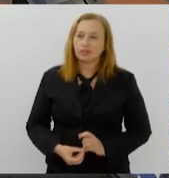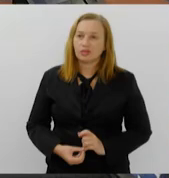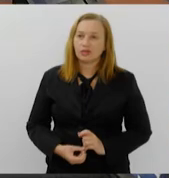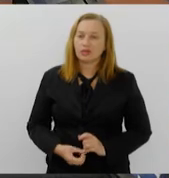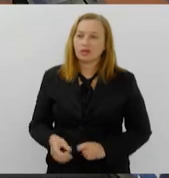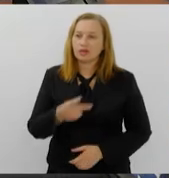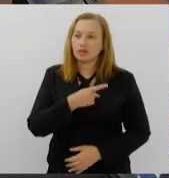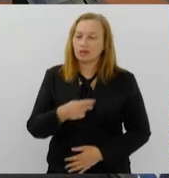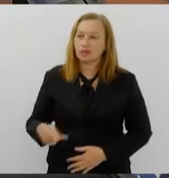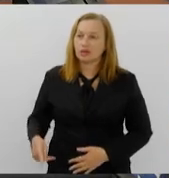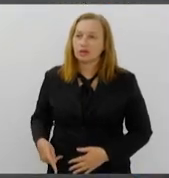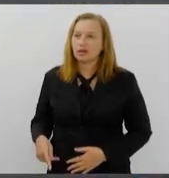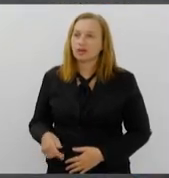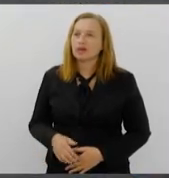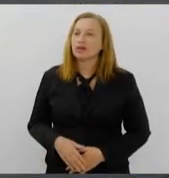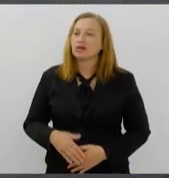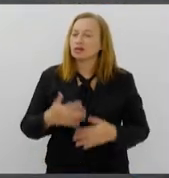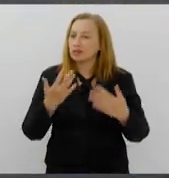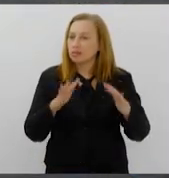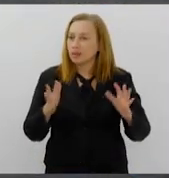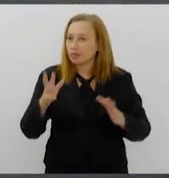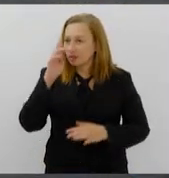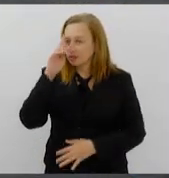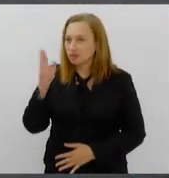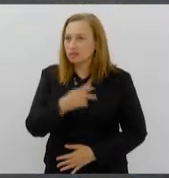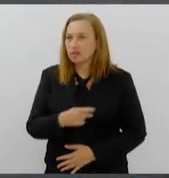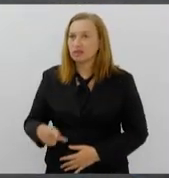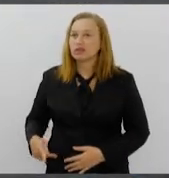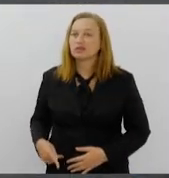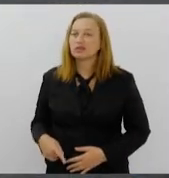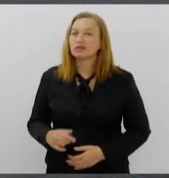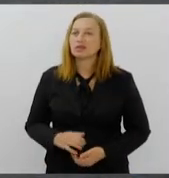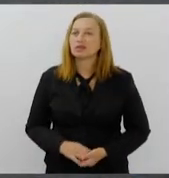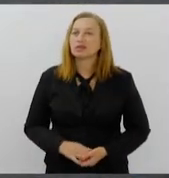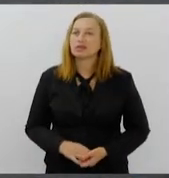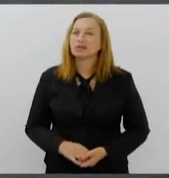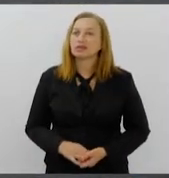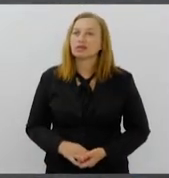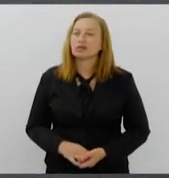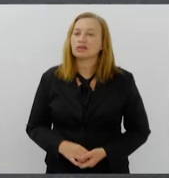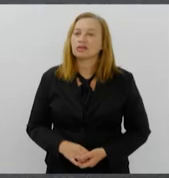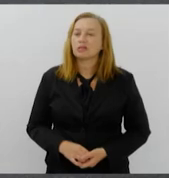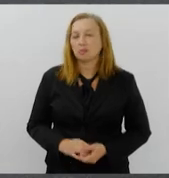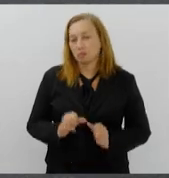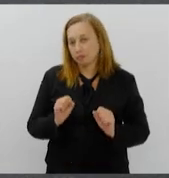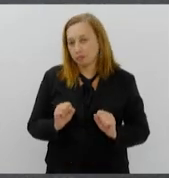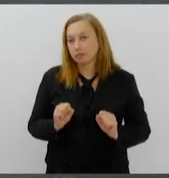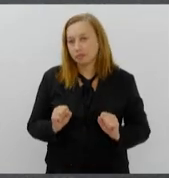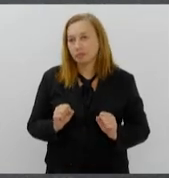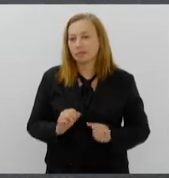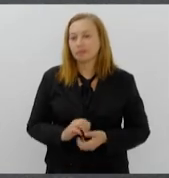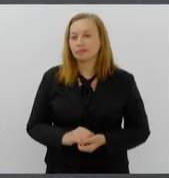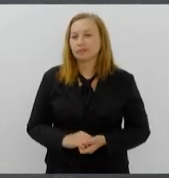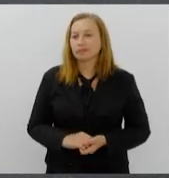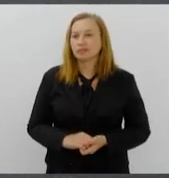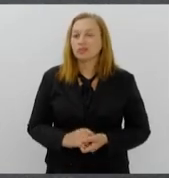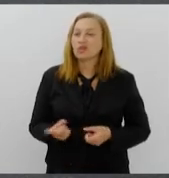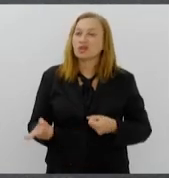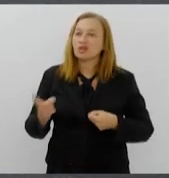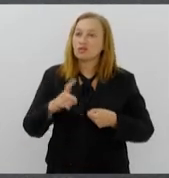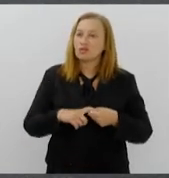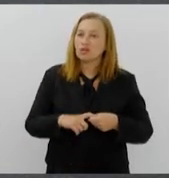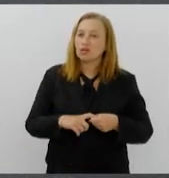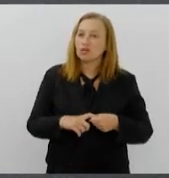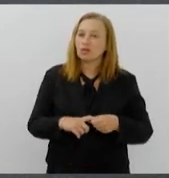Presidente, cumprimentar Vossa Excelência e requerer que, se Vossa Excelência puder devolver o projeto